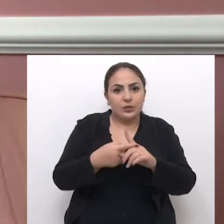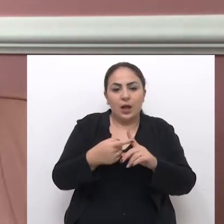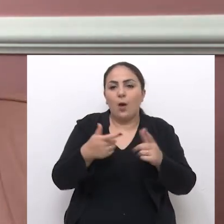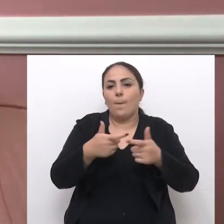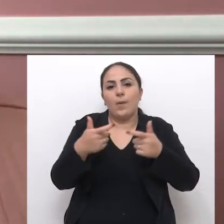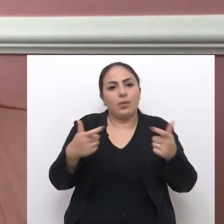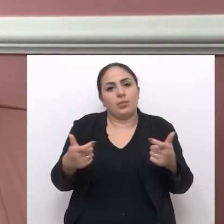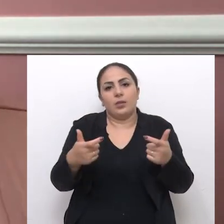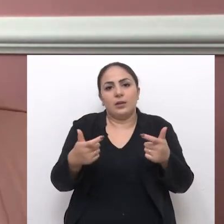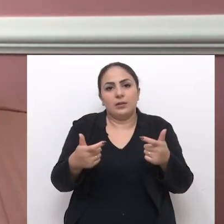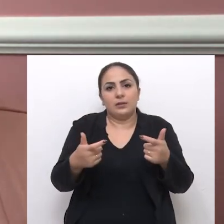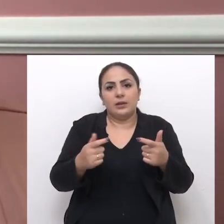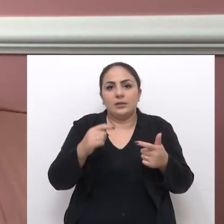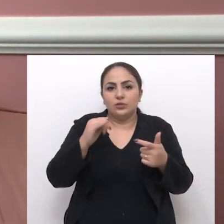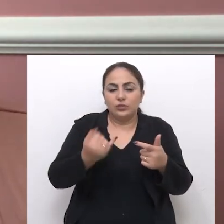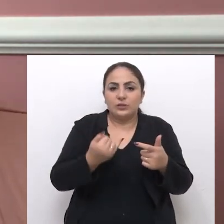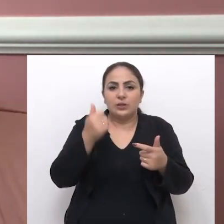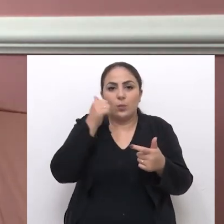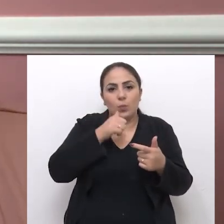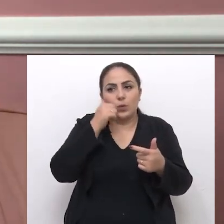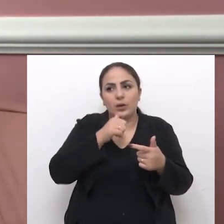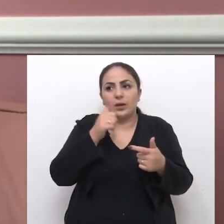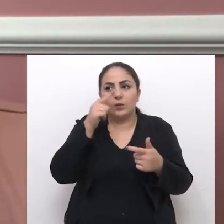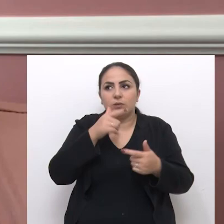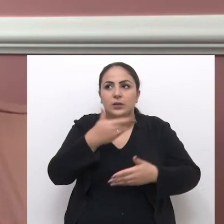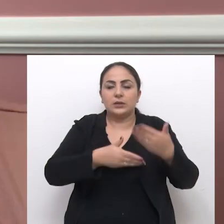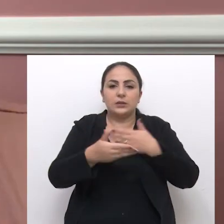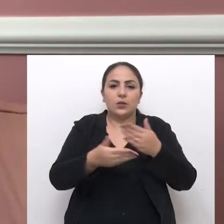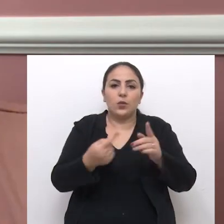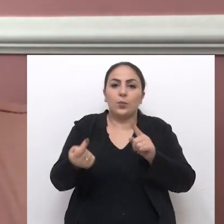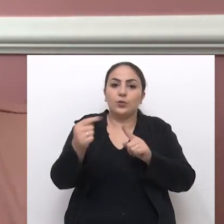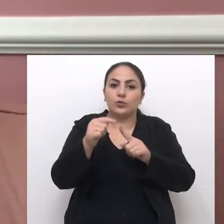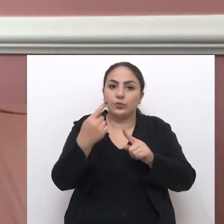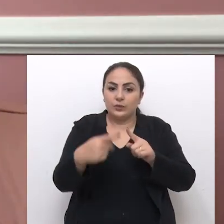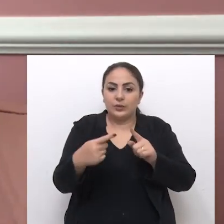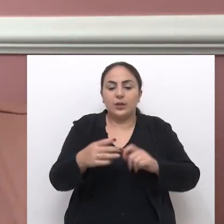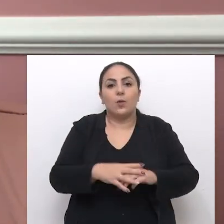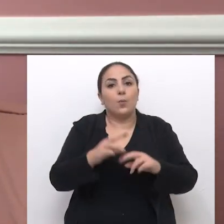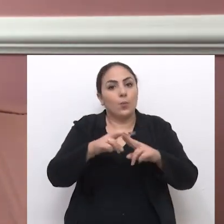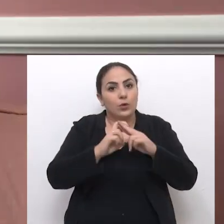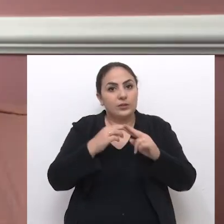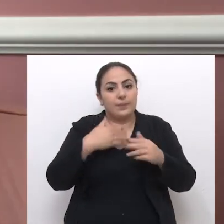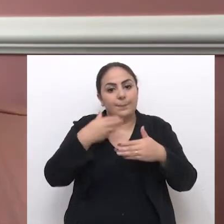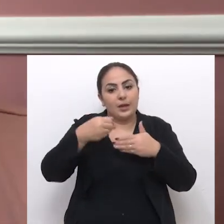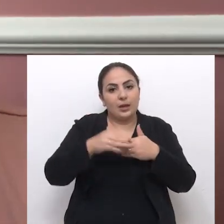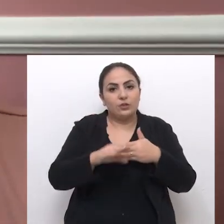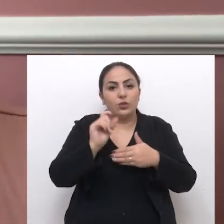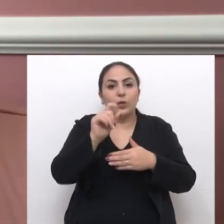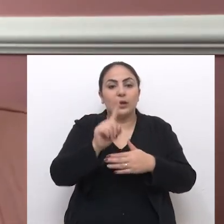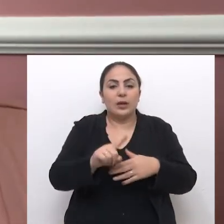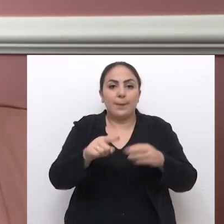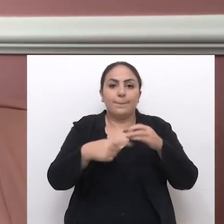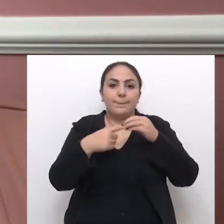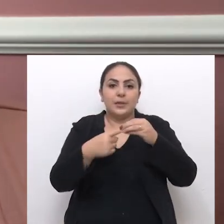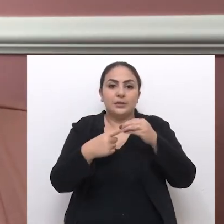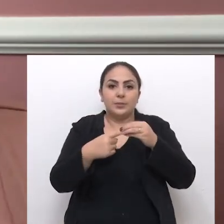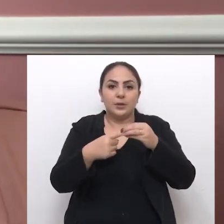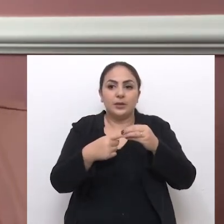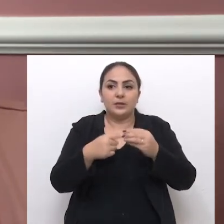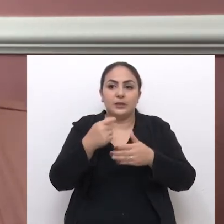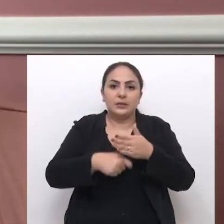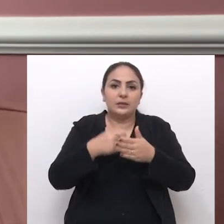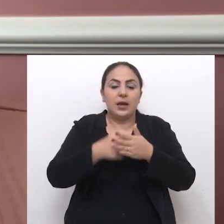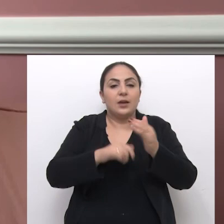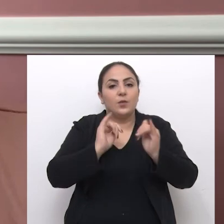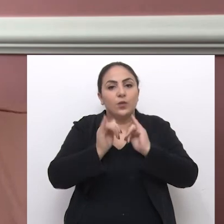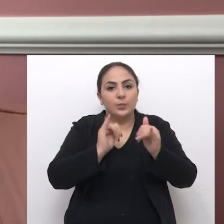aumenta consideravelmente as chances das mulheres atingirem os seus objetivos. Tá? Então a minha dica principal seria